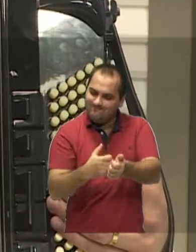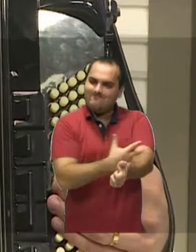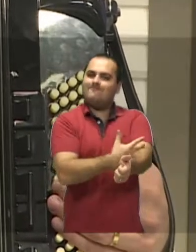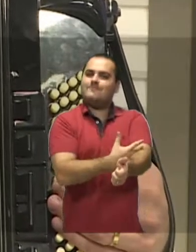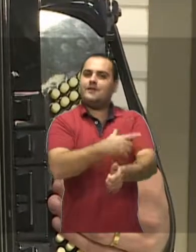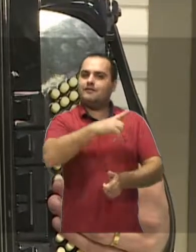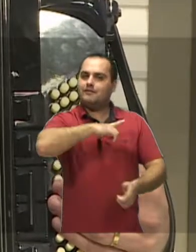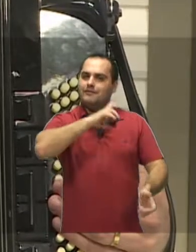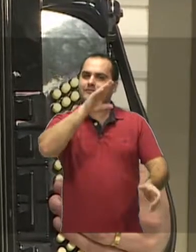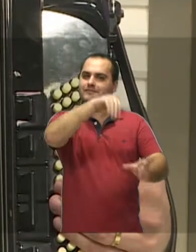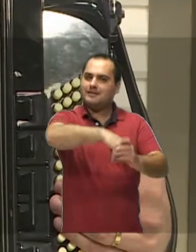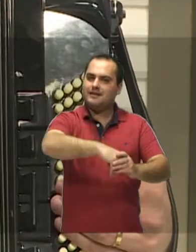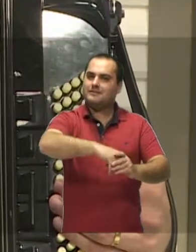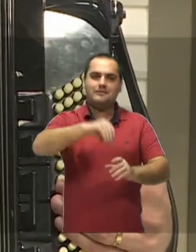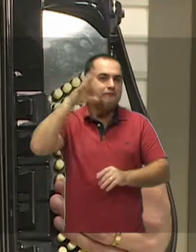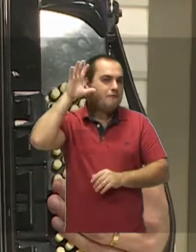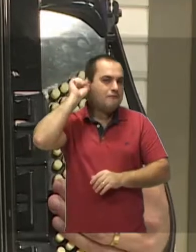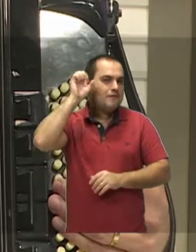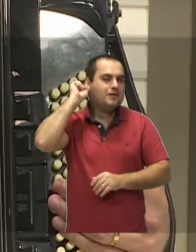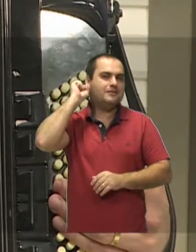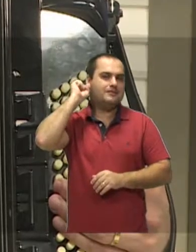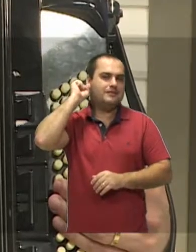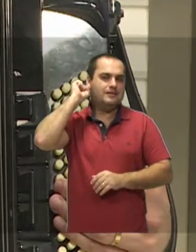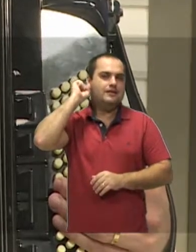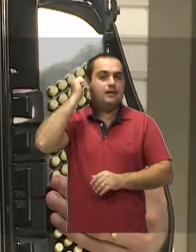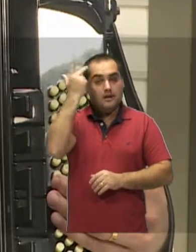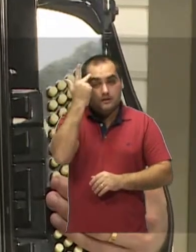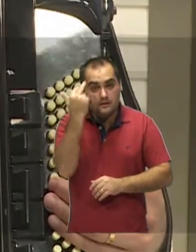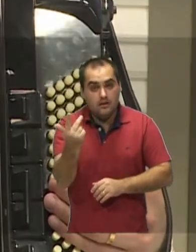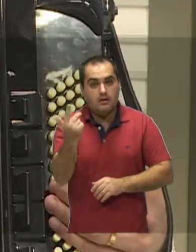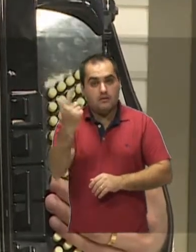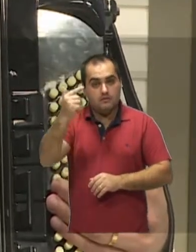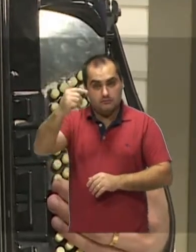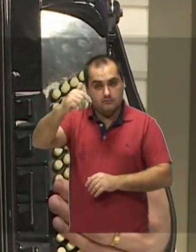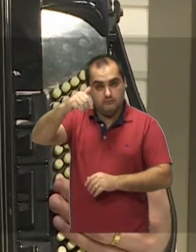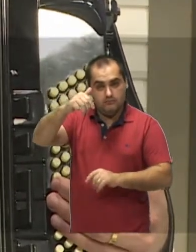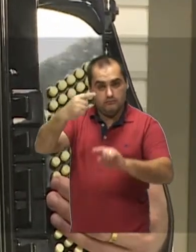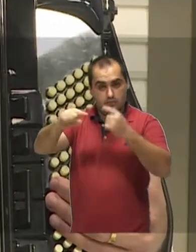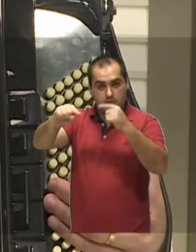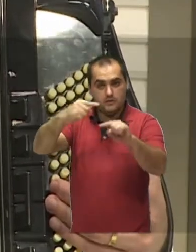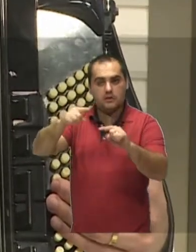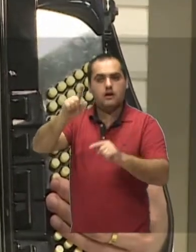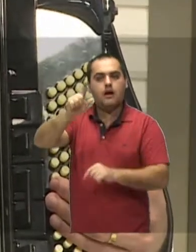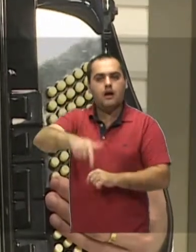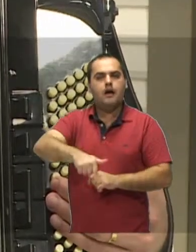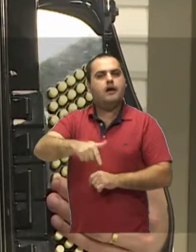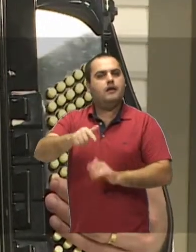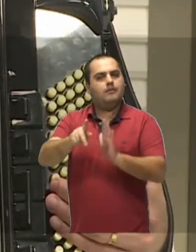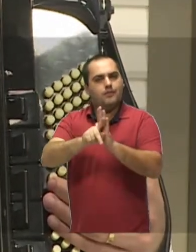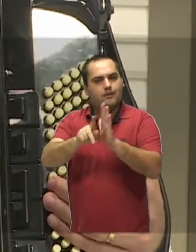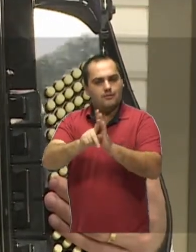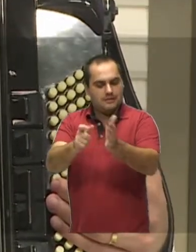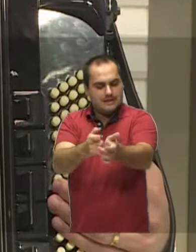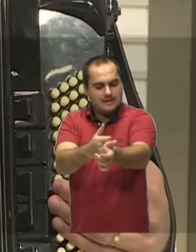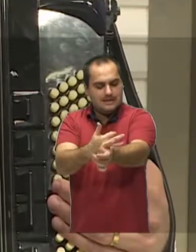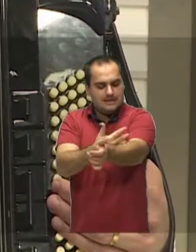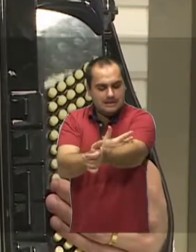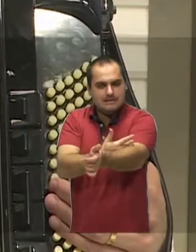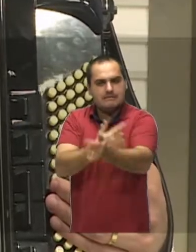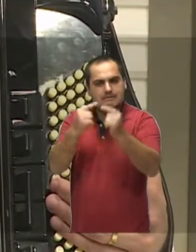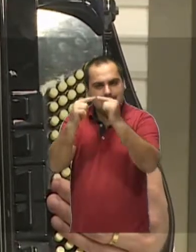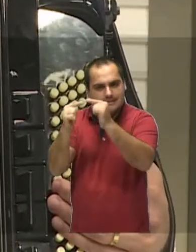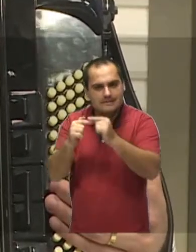A história da música lida com as musas, né? Que são ligadas aos sentimentos humanos,